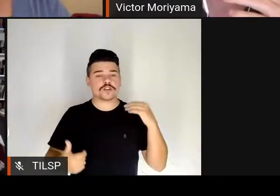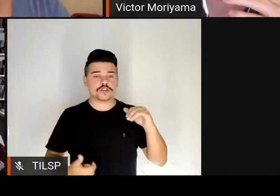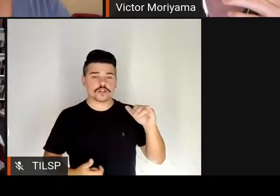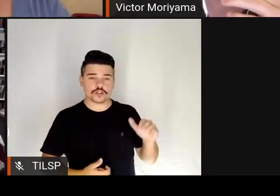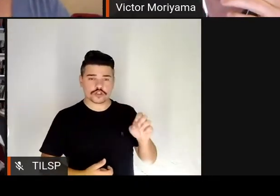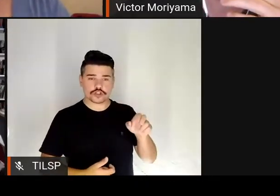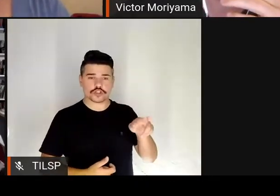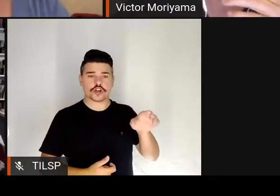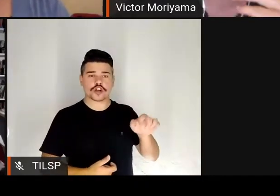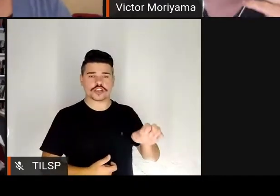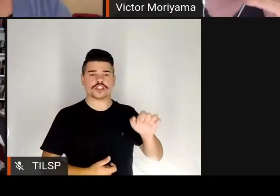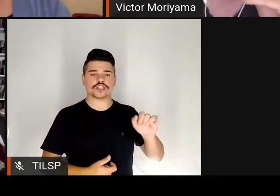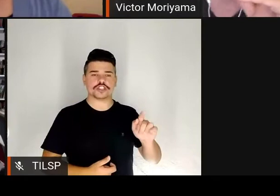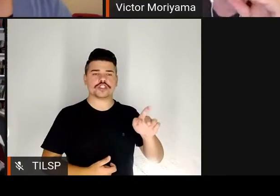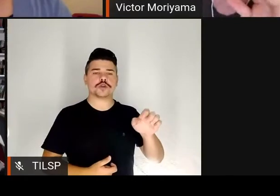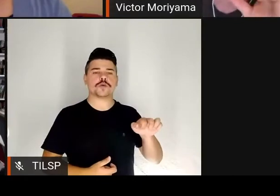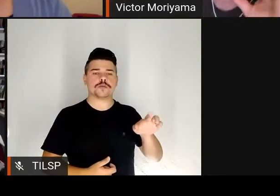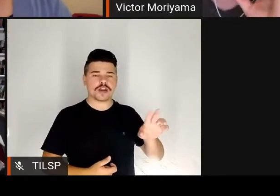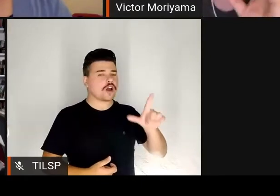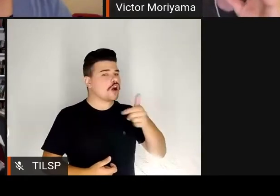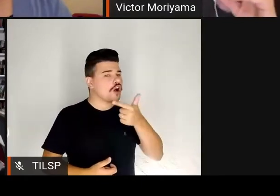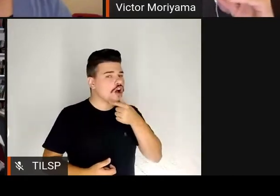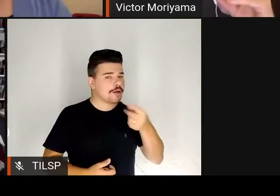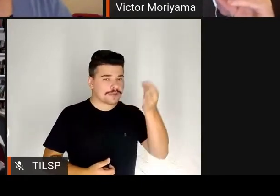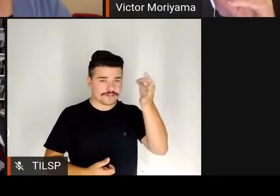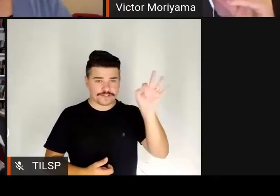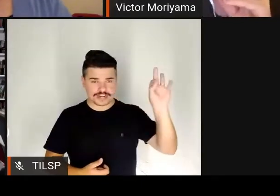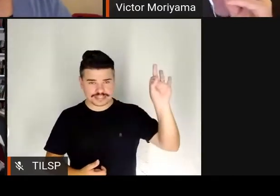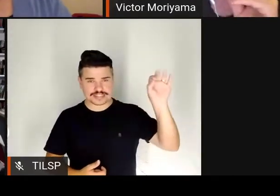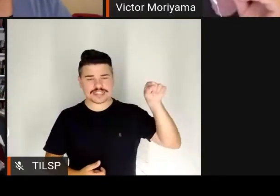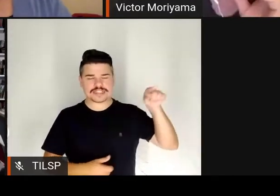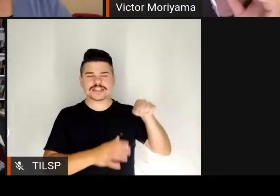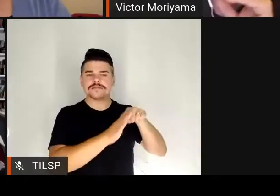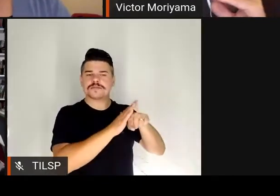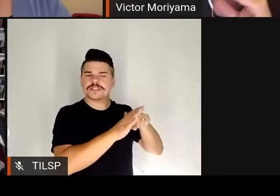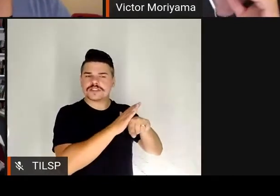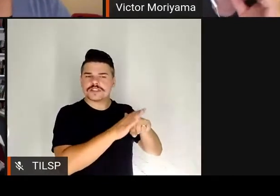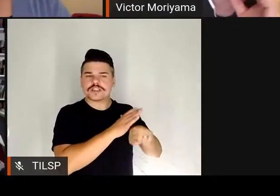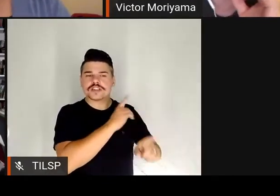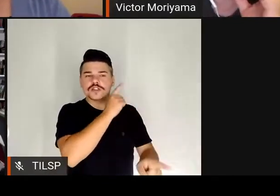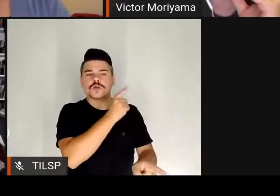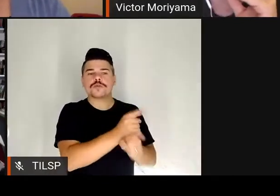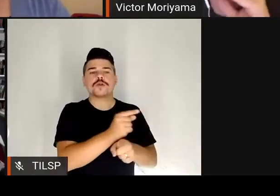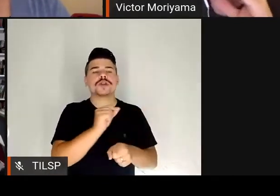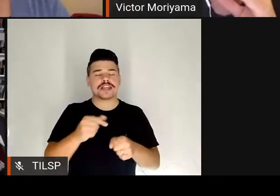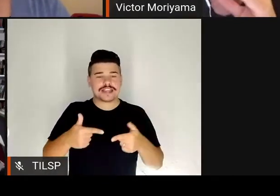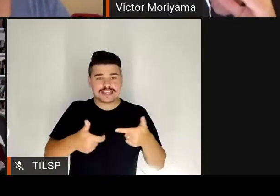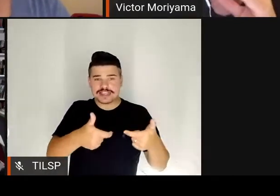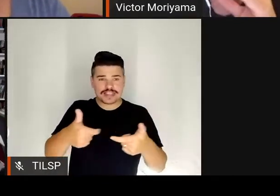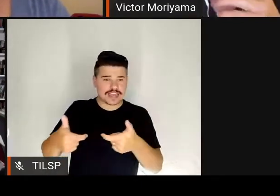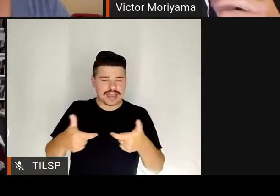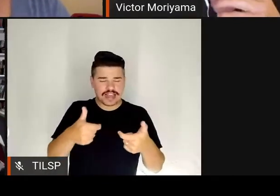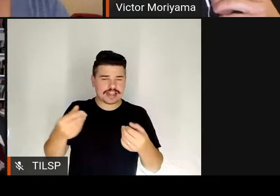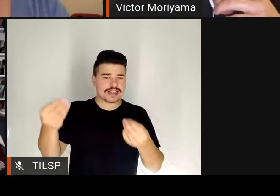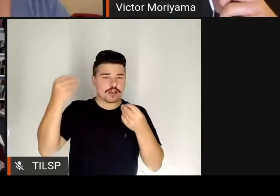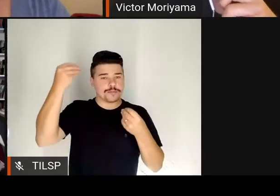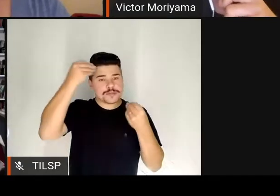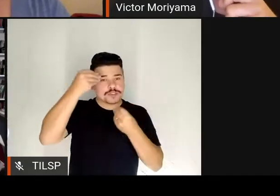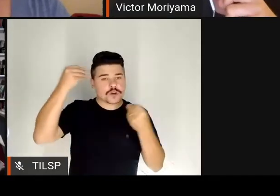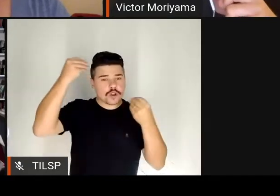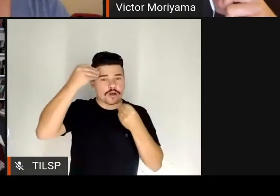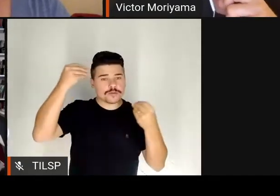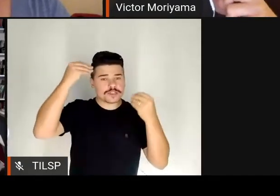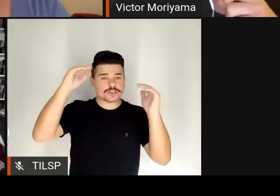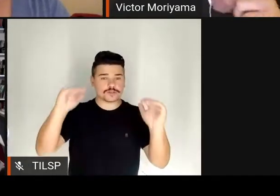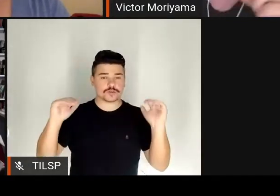um pesquisador francês, ele vai falar que a Primeira Guerra sobreviveu psicologicamente, culturalmente